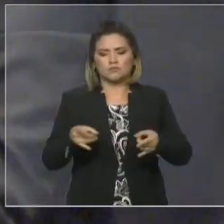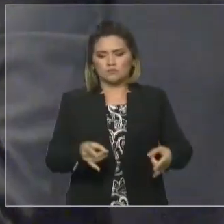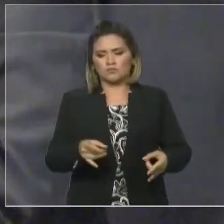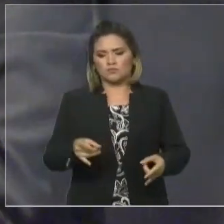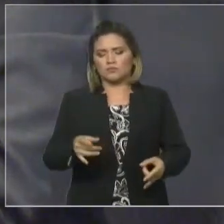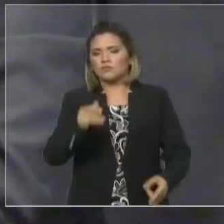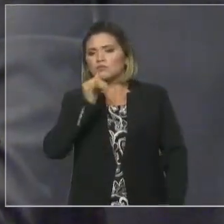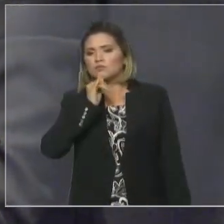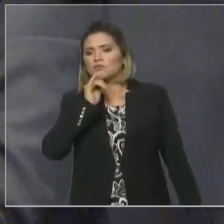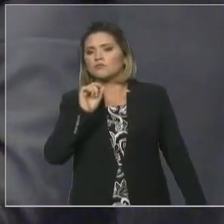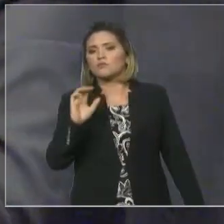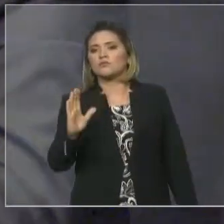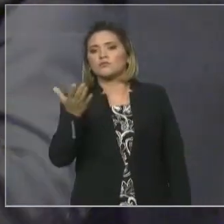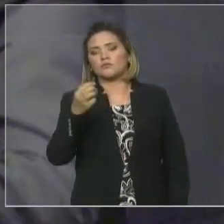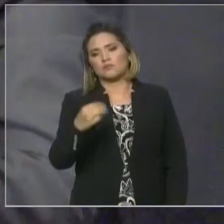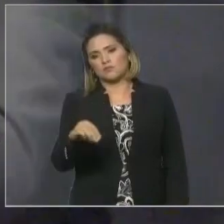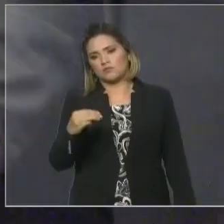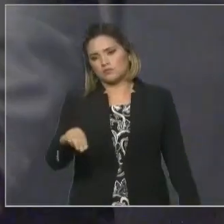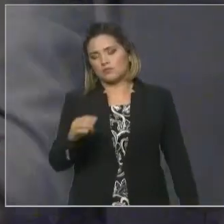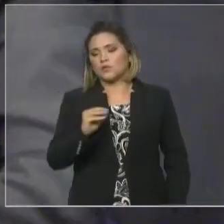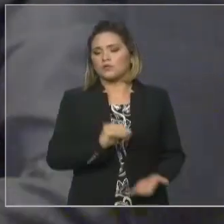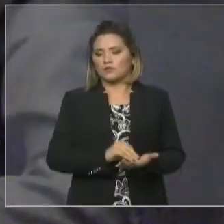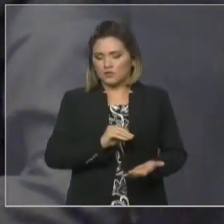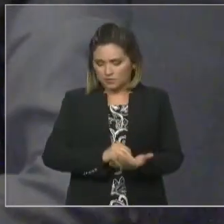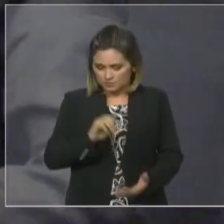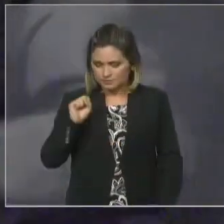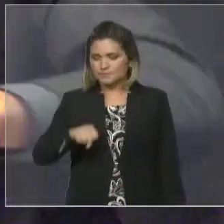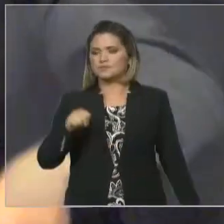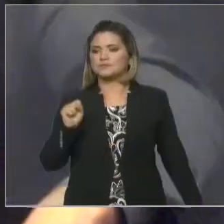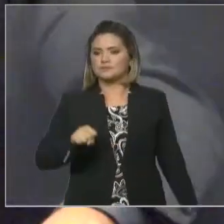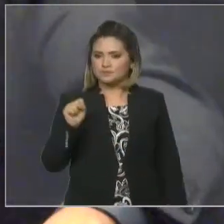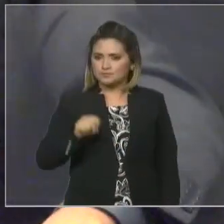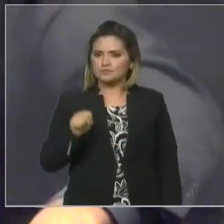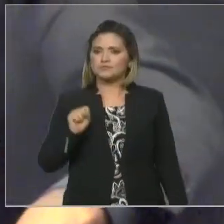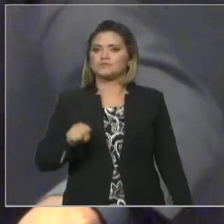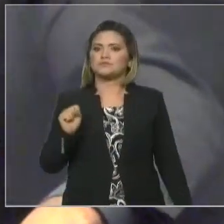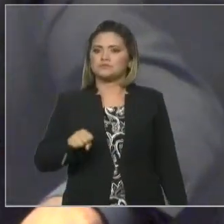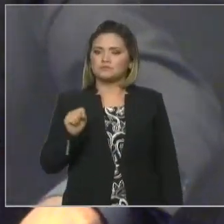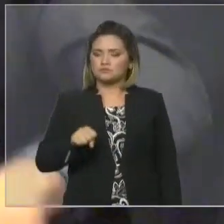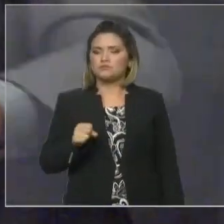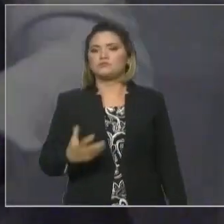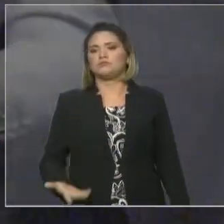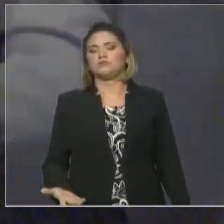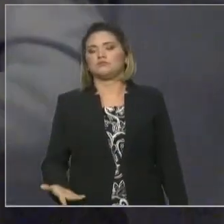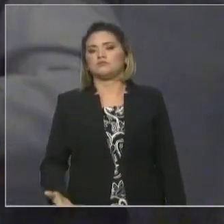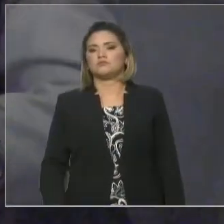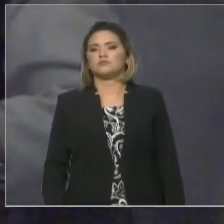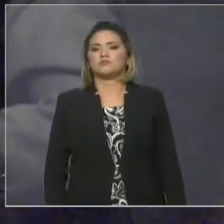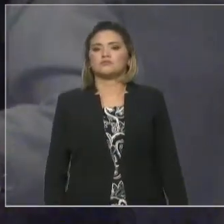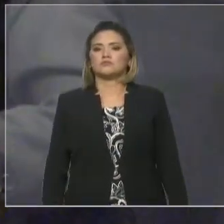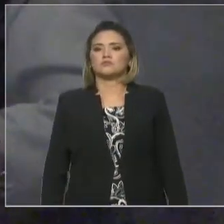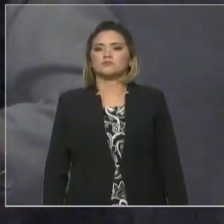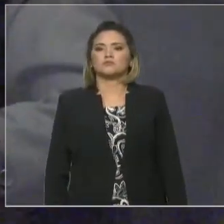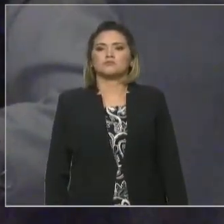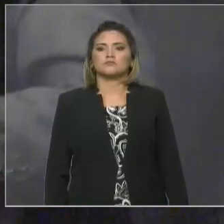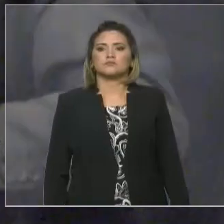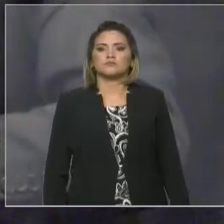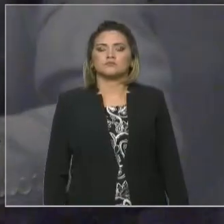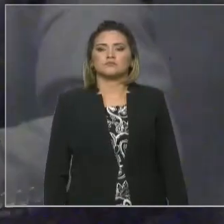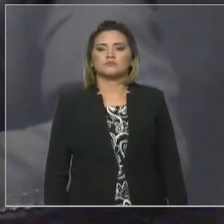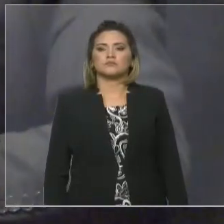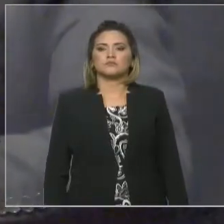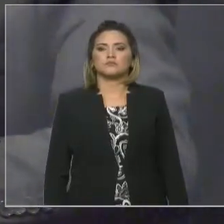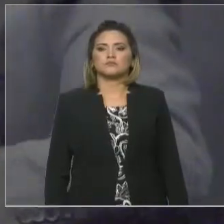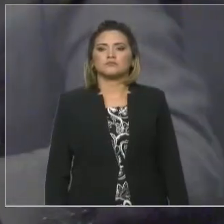Está faltando ainda? Está. O modelo anterior, além dos hospitais de 20 leitos sem uma definição estratégica,